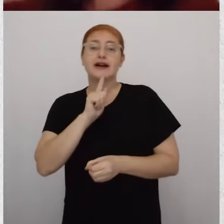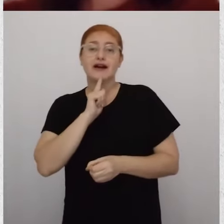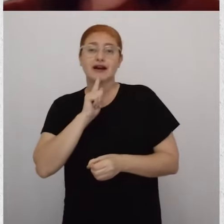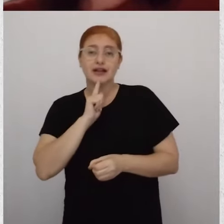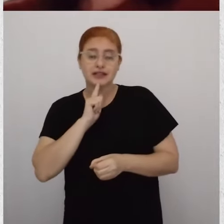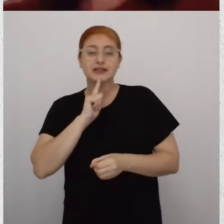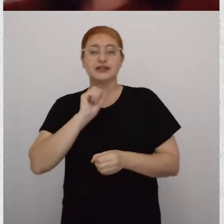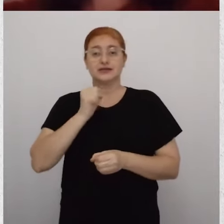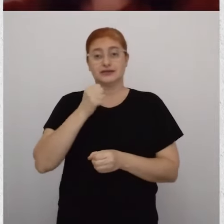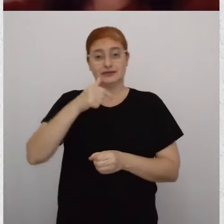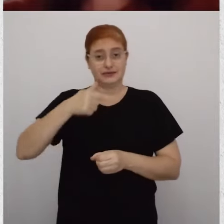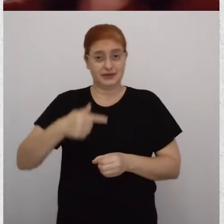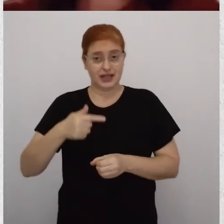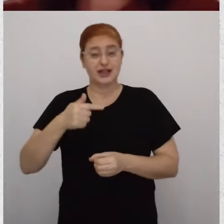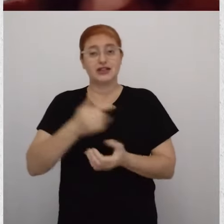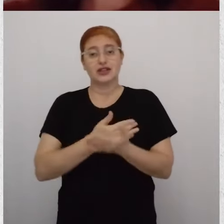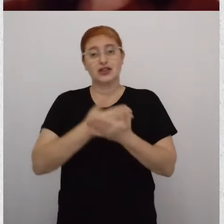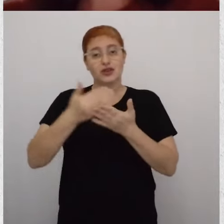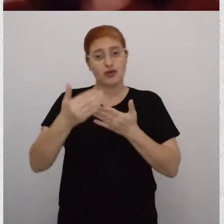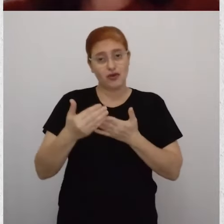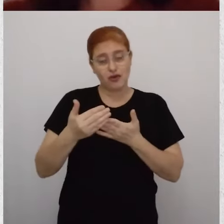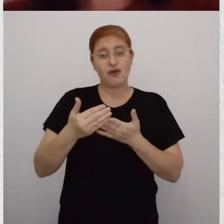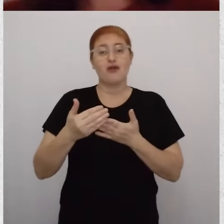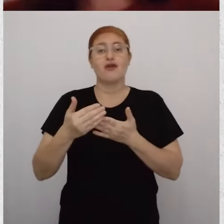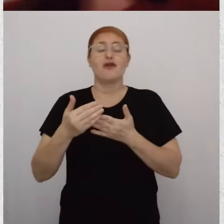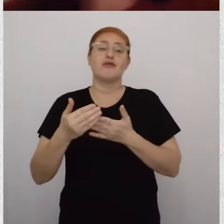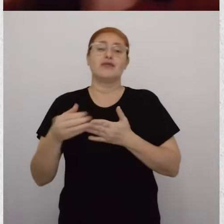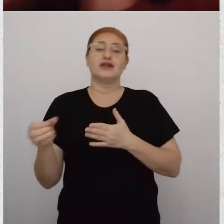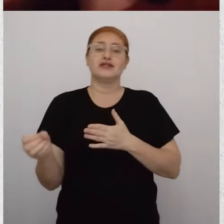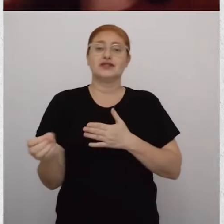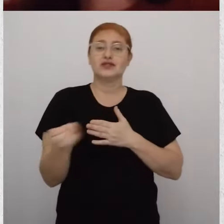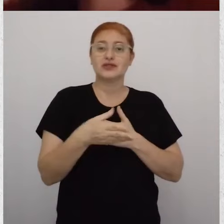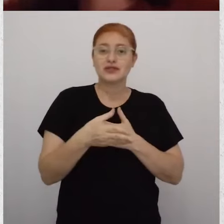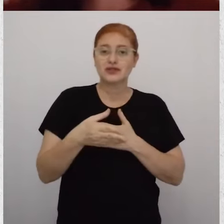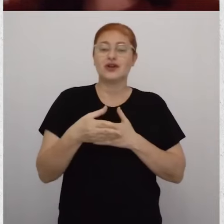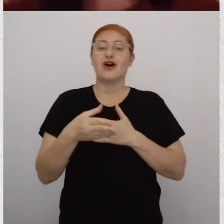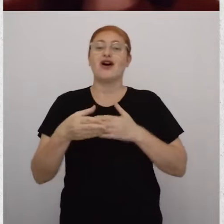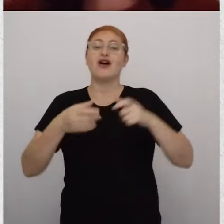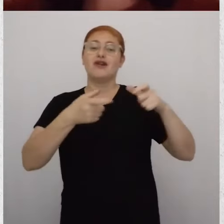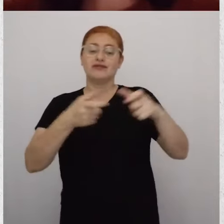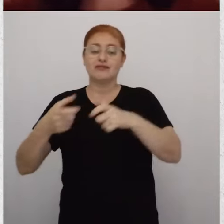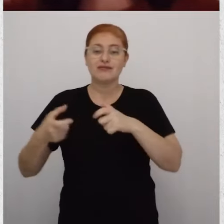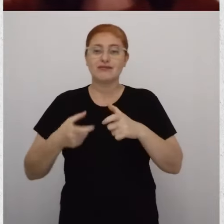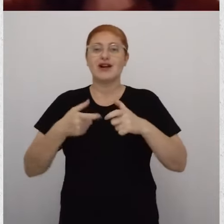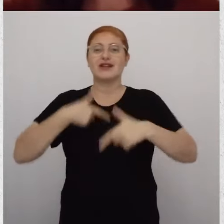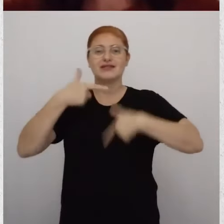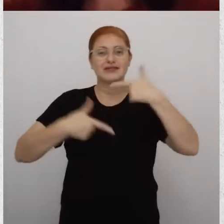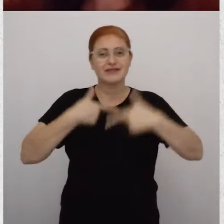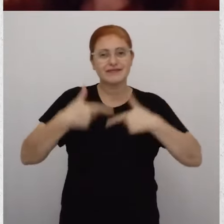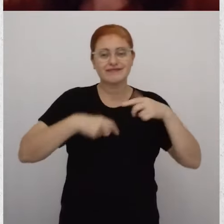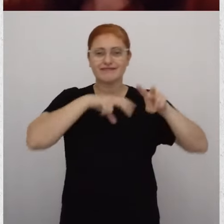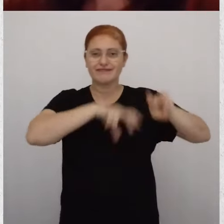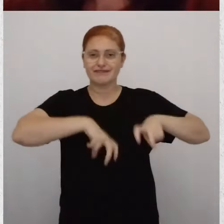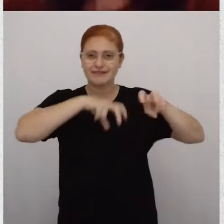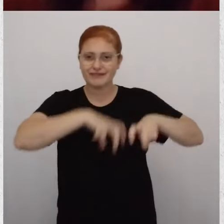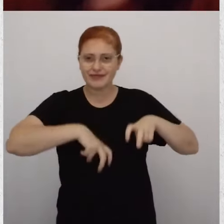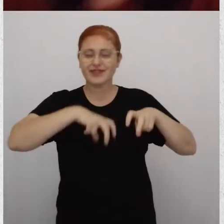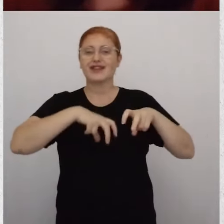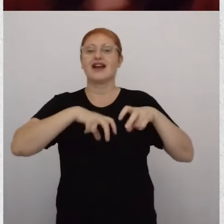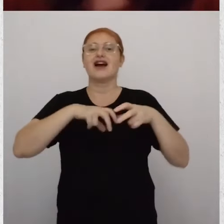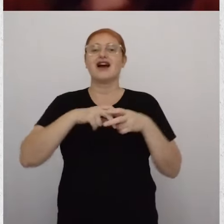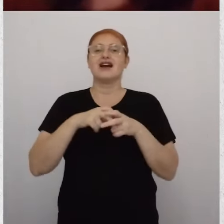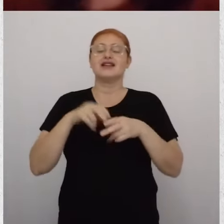onde novos sujeitos começam a ocupar esses espaços, né? Trabalhadoras rurais, trabalhadoras domésticas, mulheres de bairros